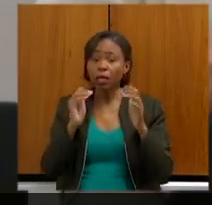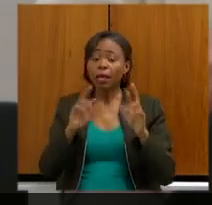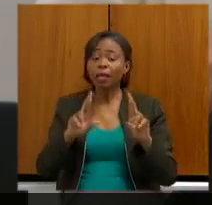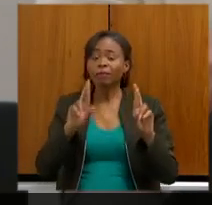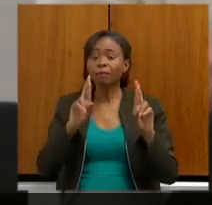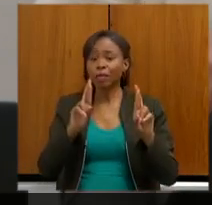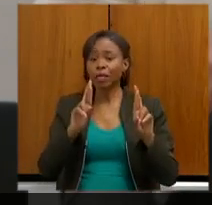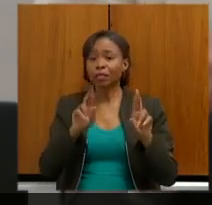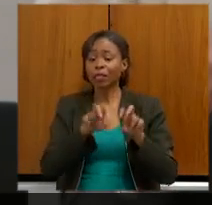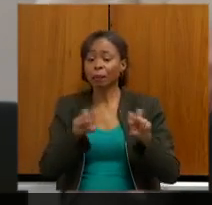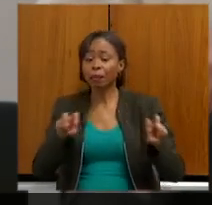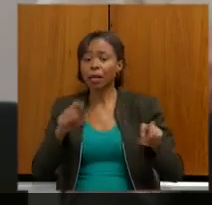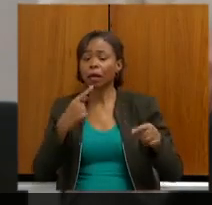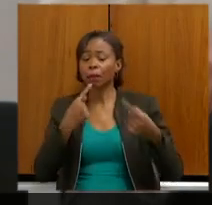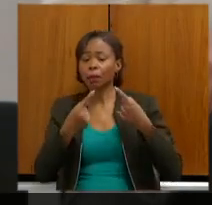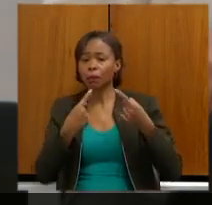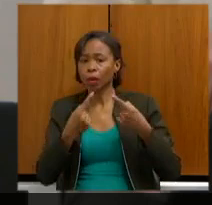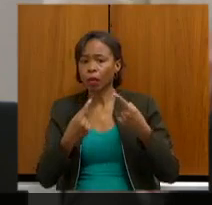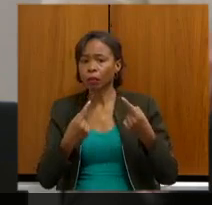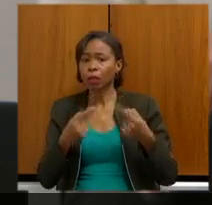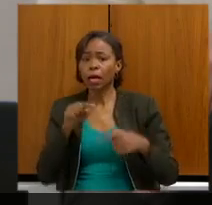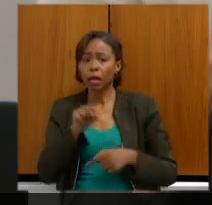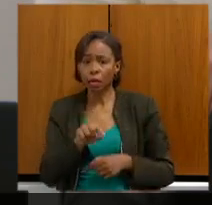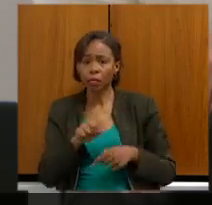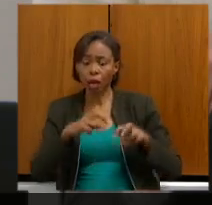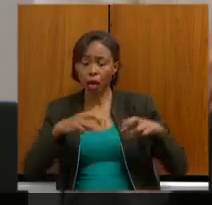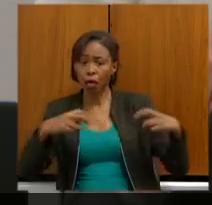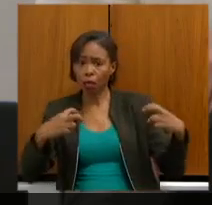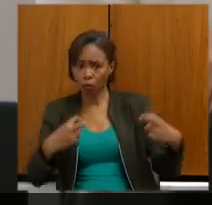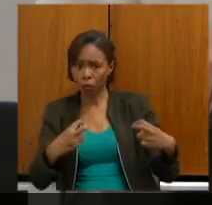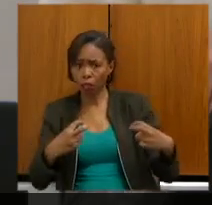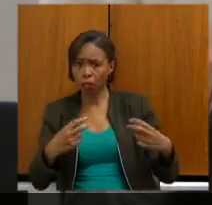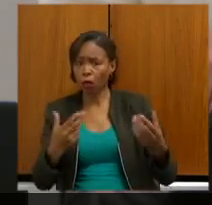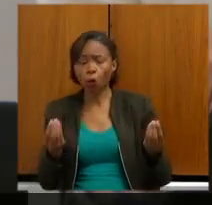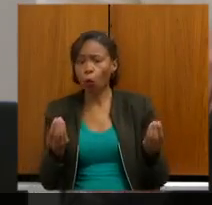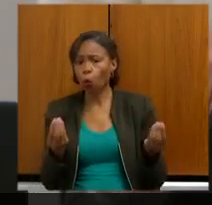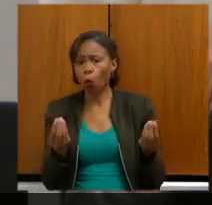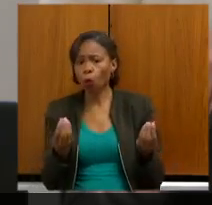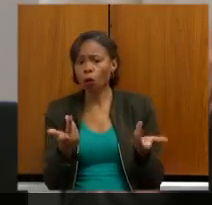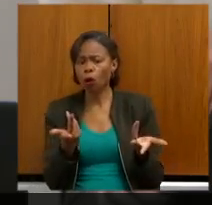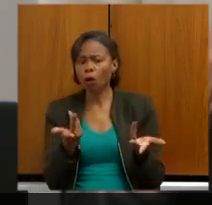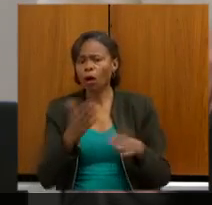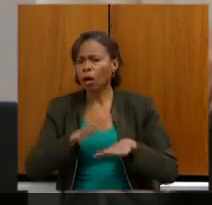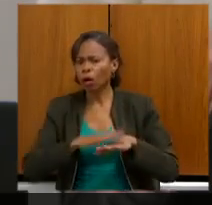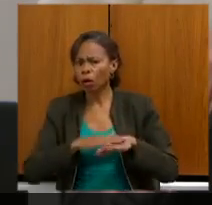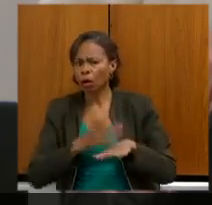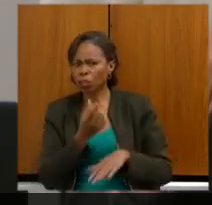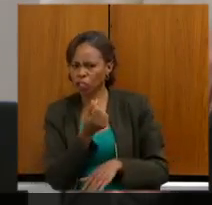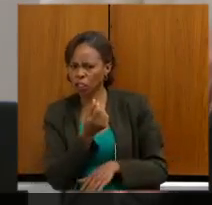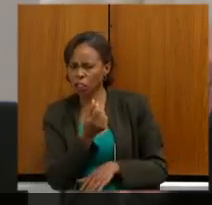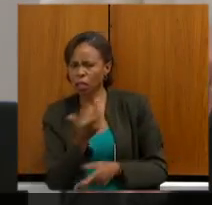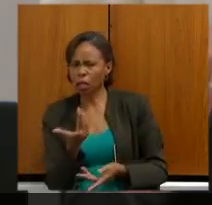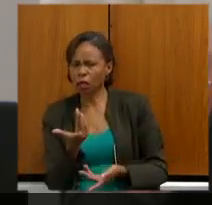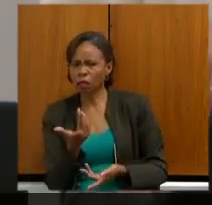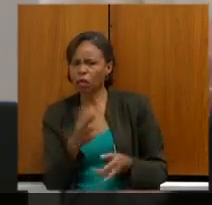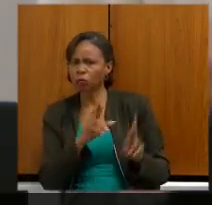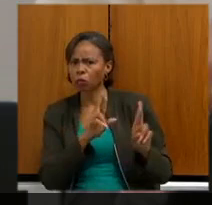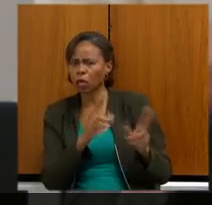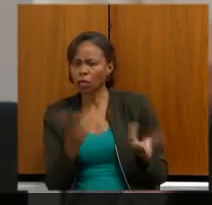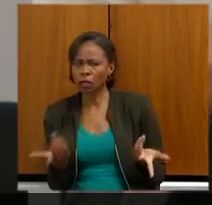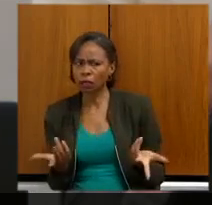Qual o grau de autonomia da mesa diante economia autonomia financeira mas autonomia